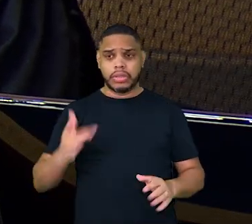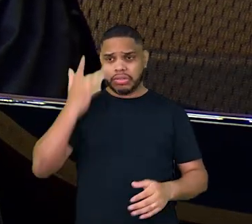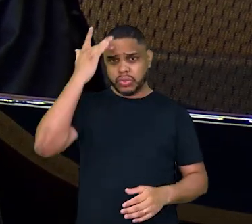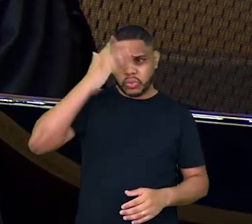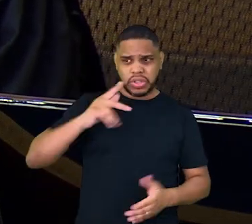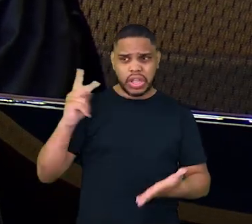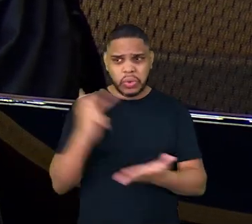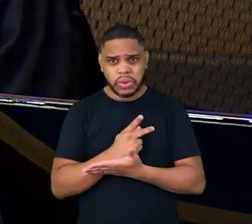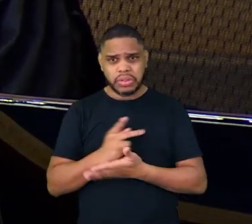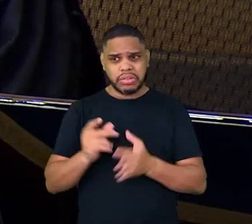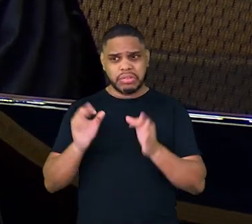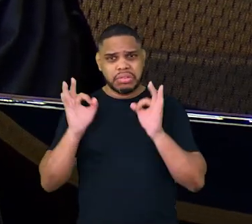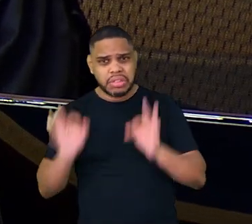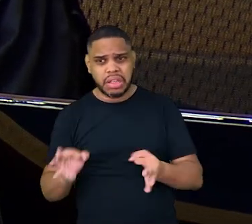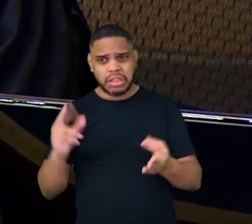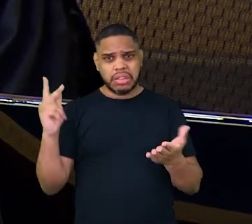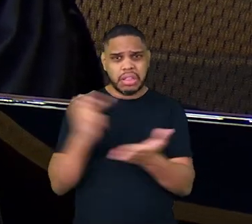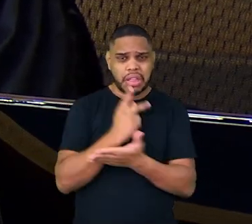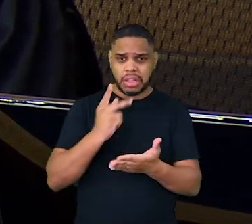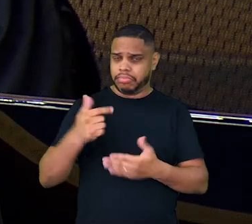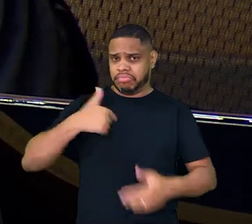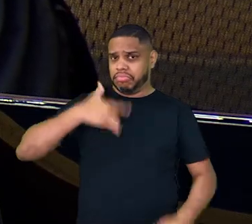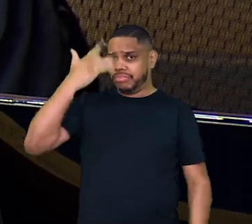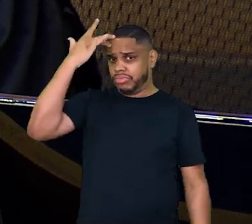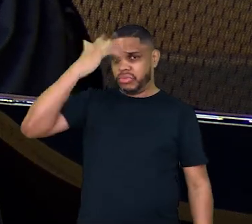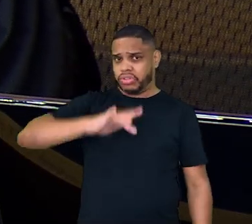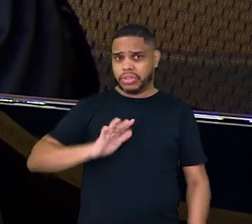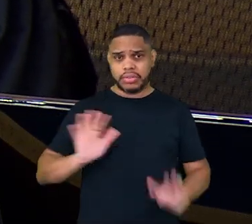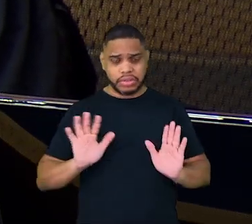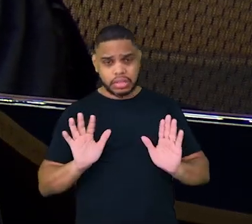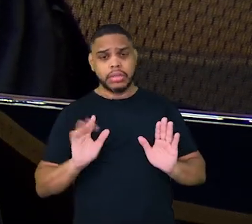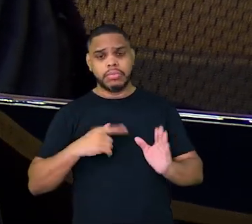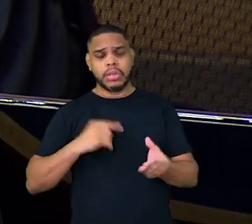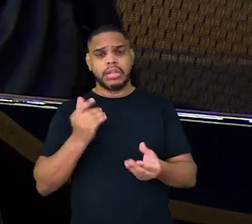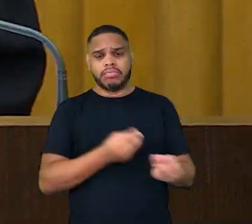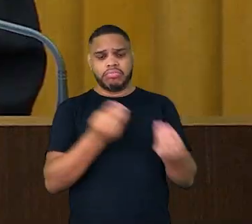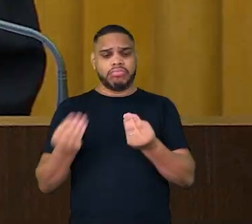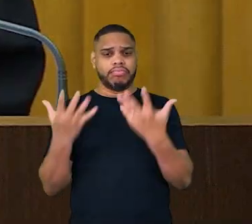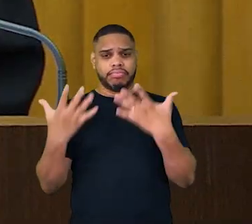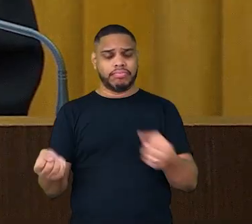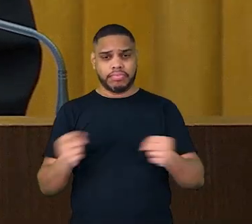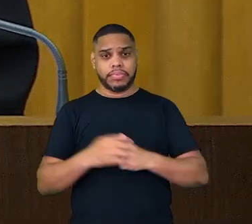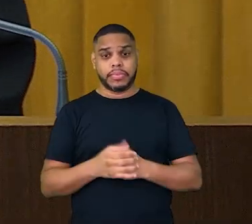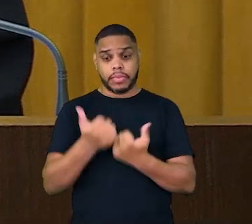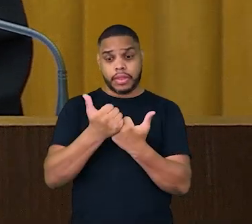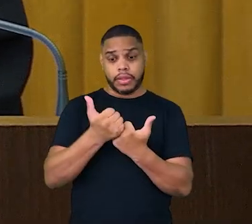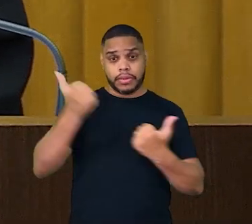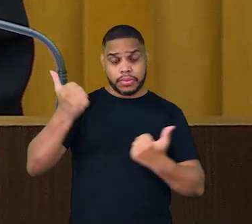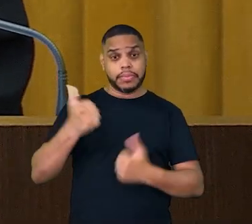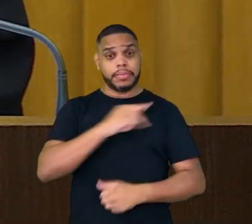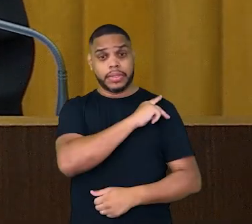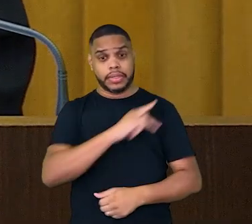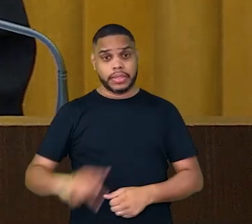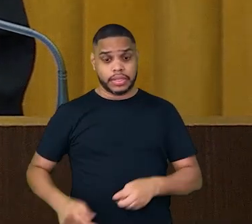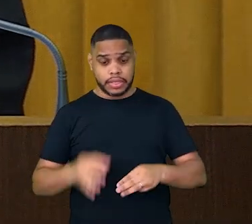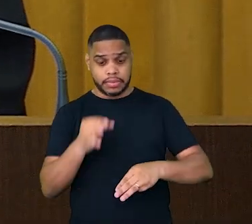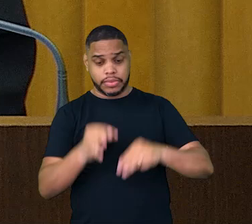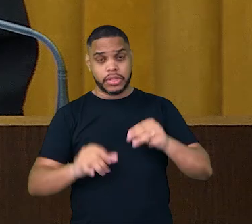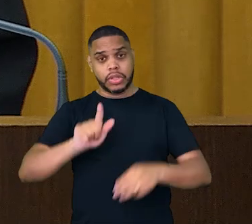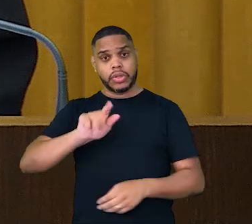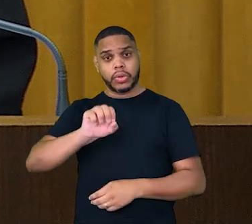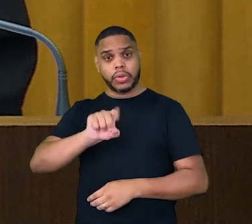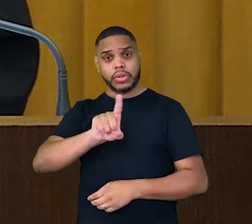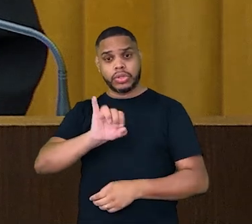se o que aconteceu lá está certo, está errado, mas estou negando o provimento. O vice-presidente do TST, ministro